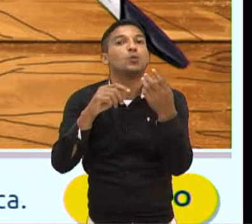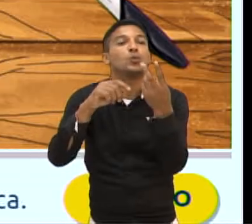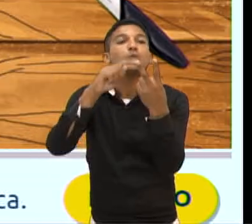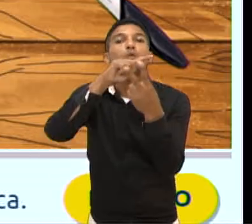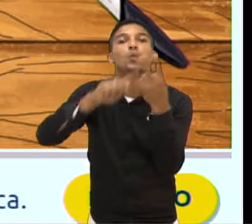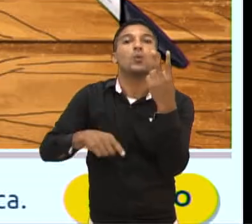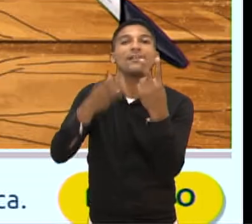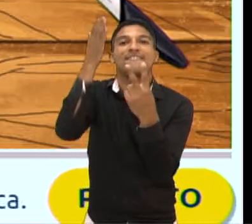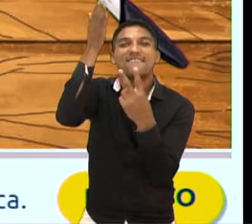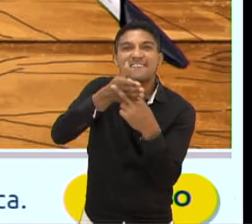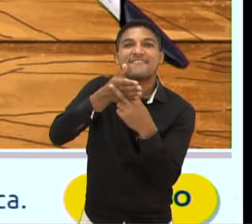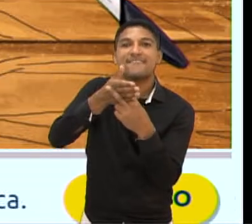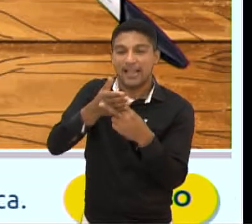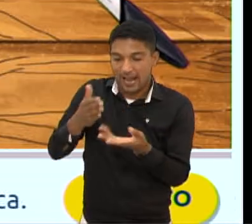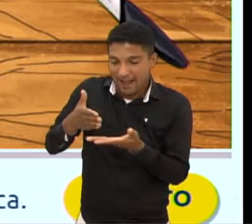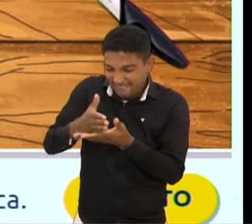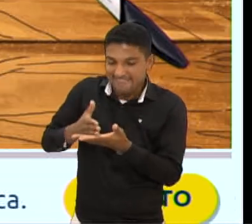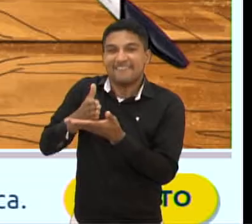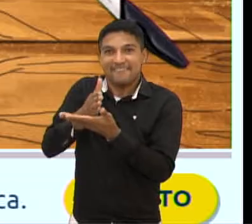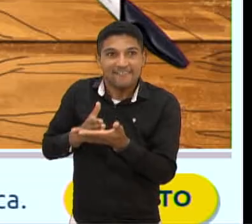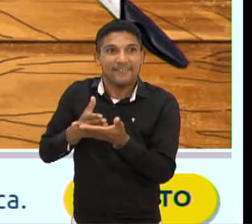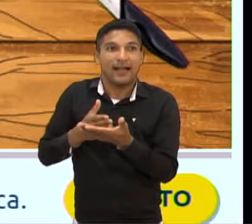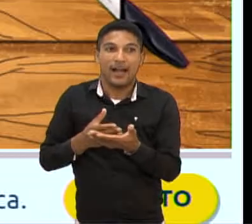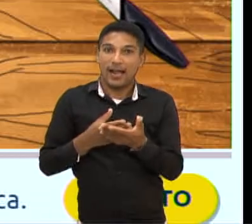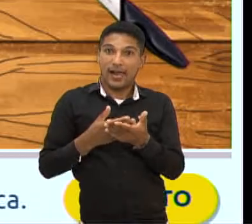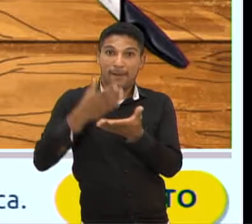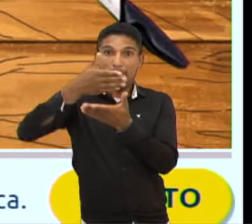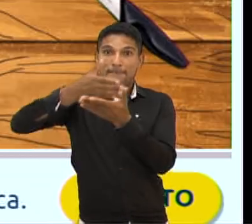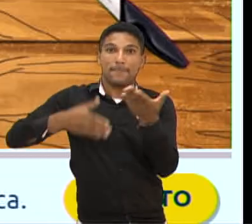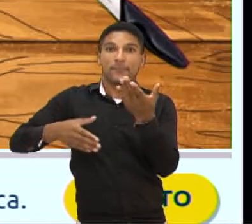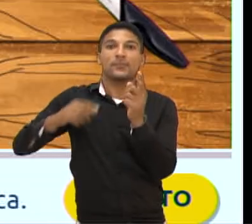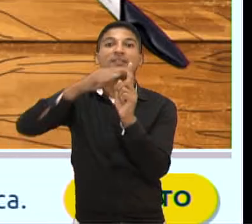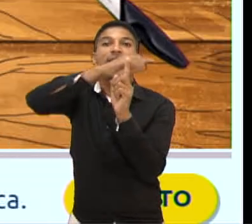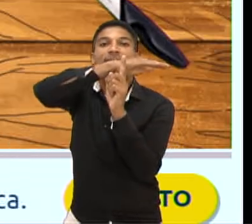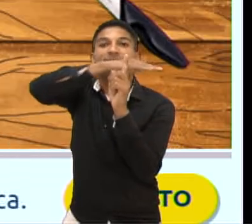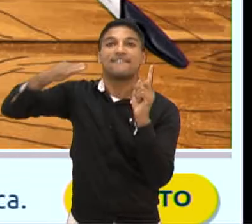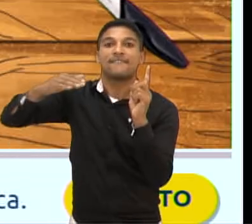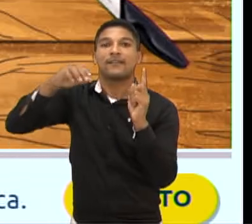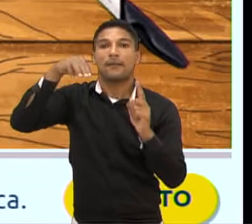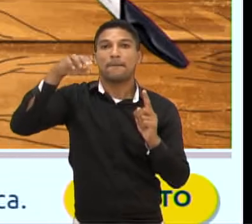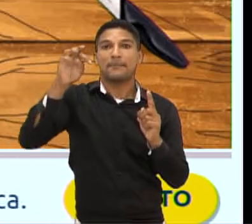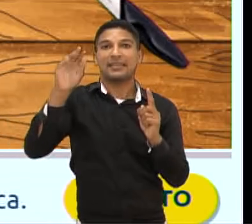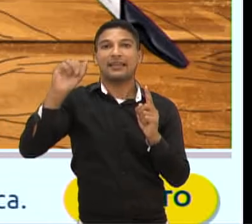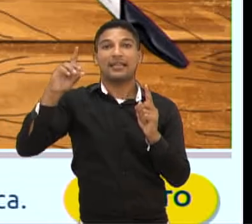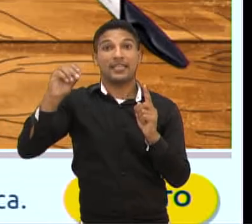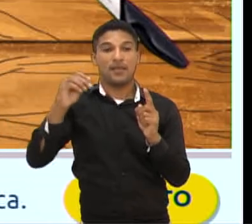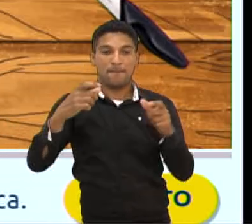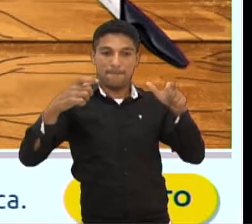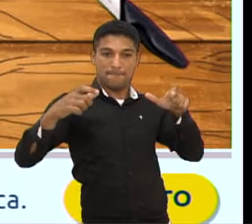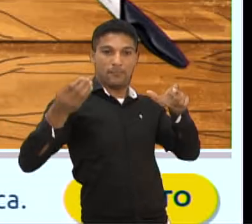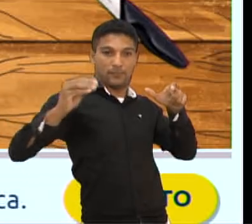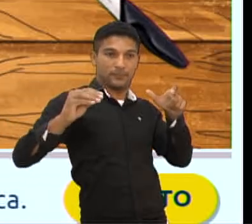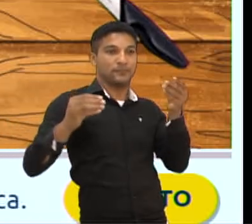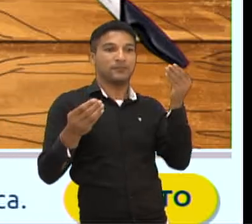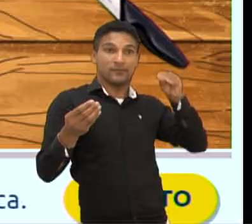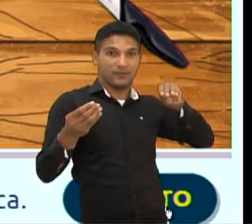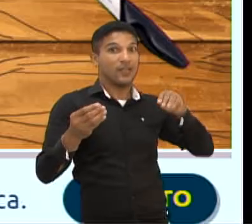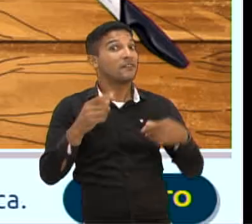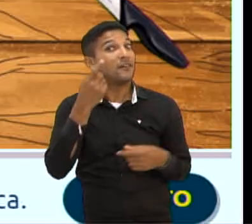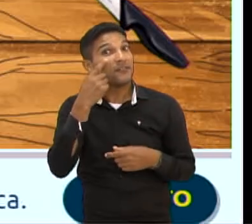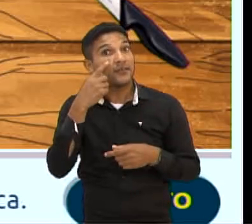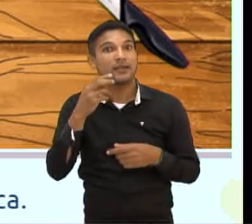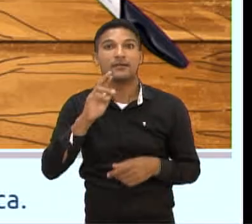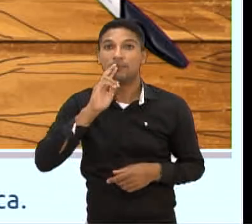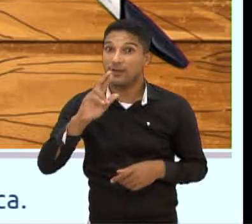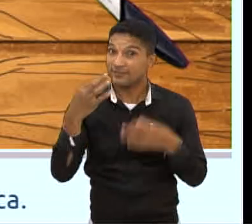lá. Metade para um prato e metade para o outro prato, ok? Vamos verificar se nossa resposta está